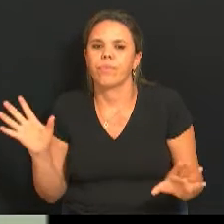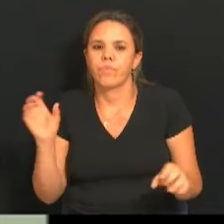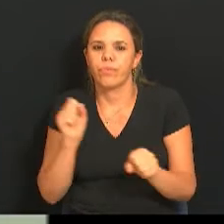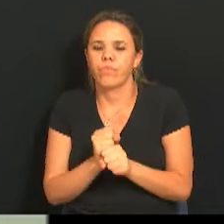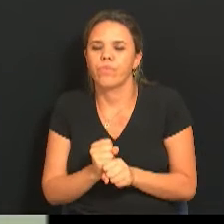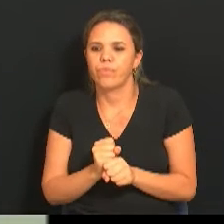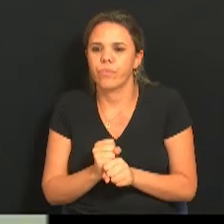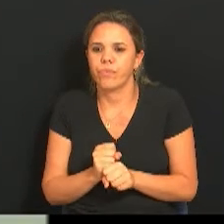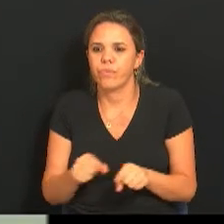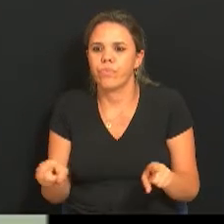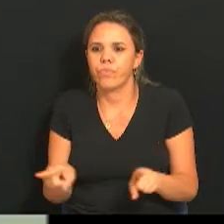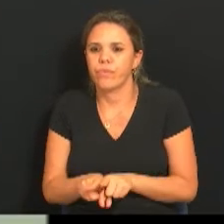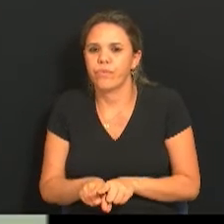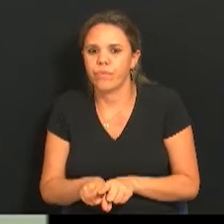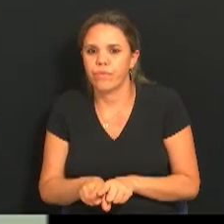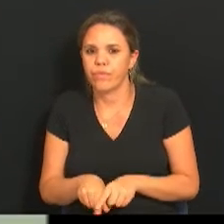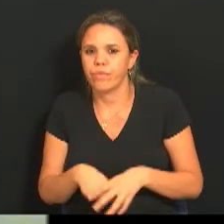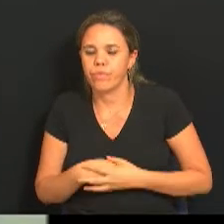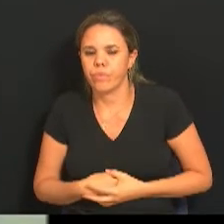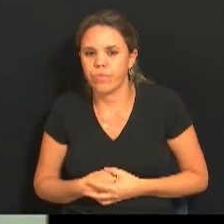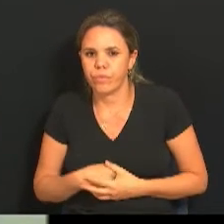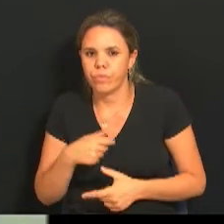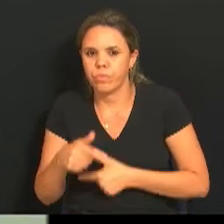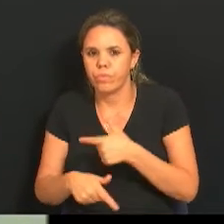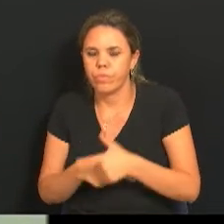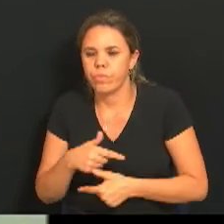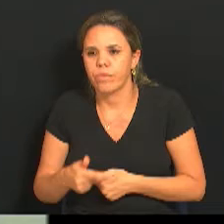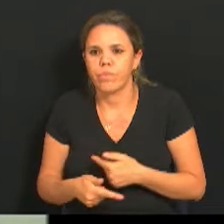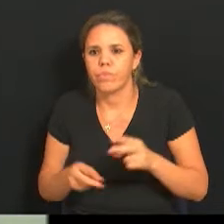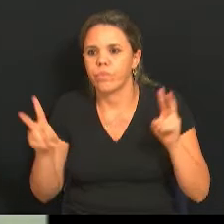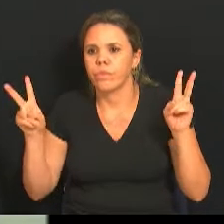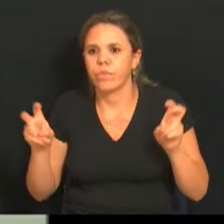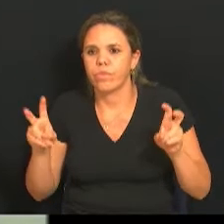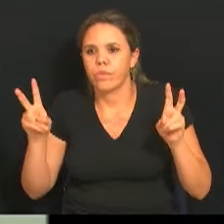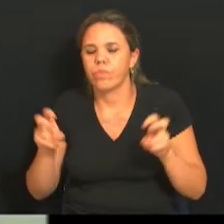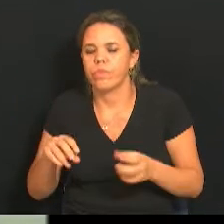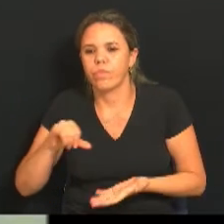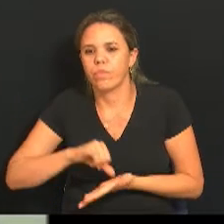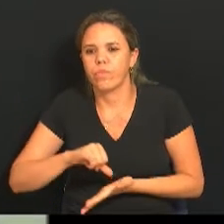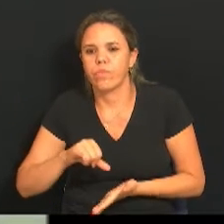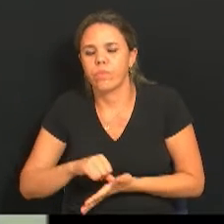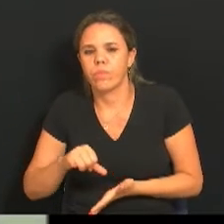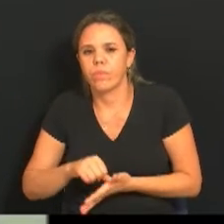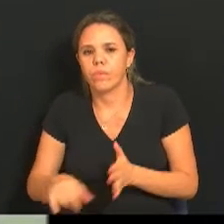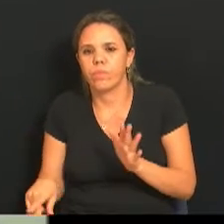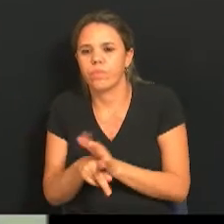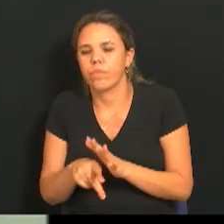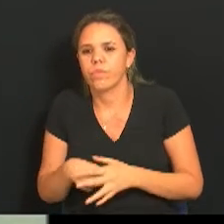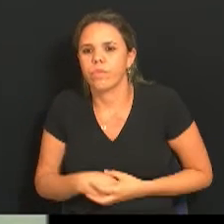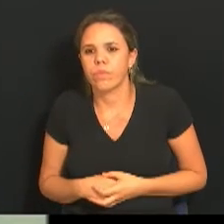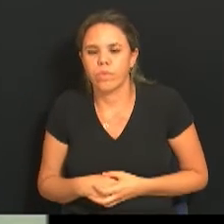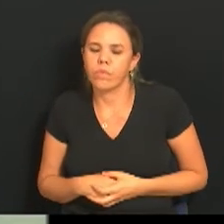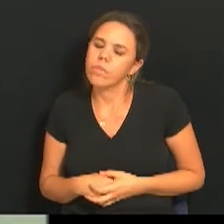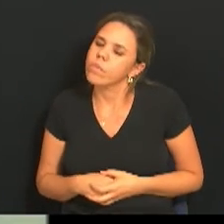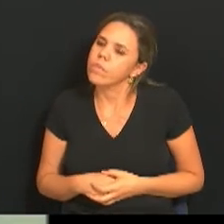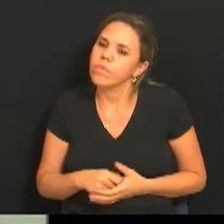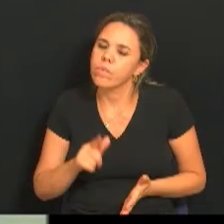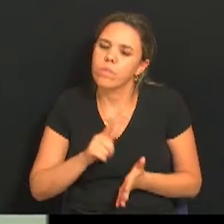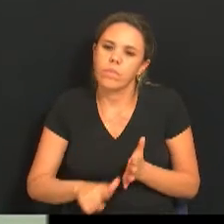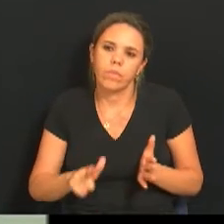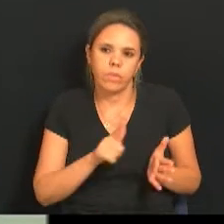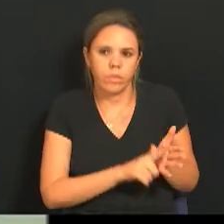gente também trabalha a questão do centro, né, que é propriamente dito, que é a limpeza do